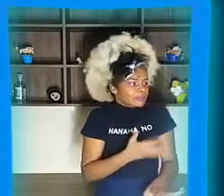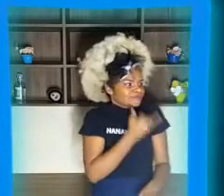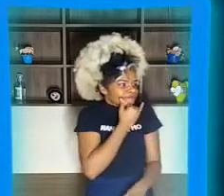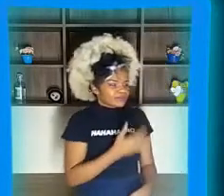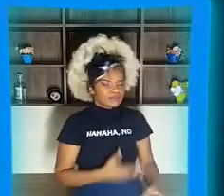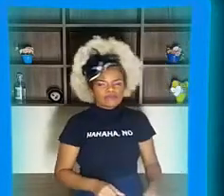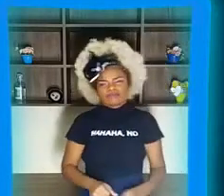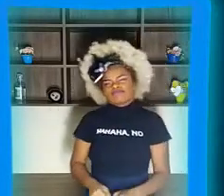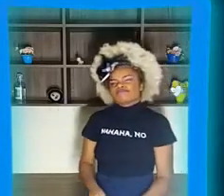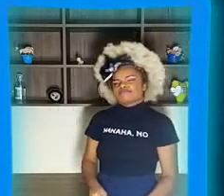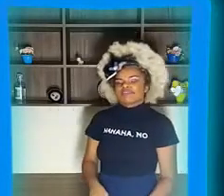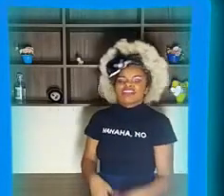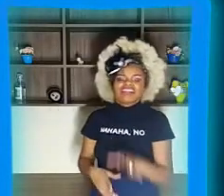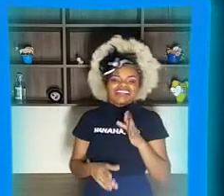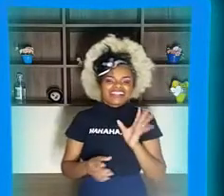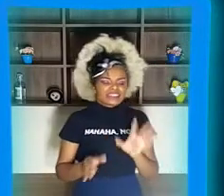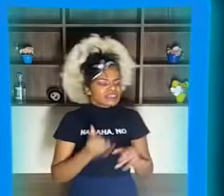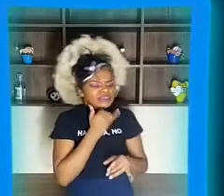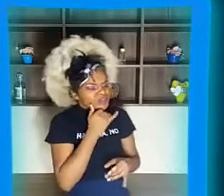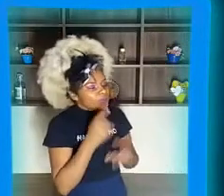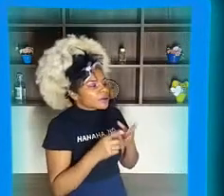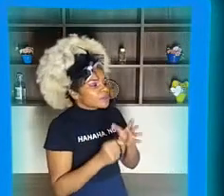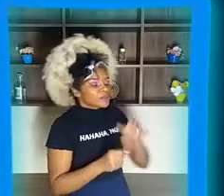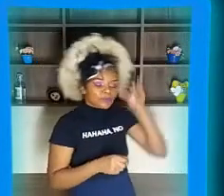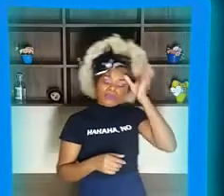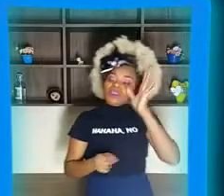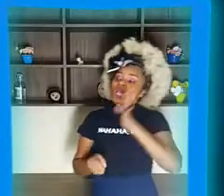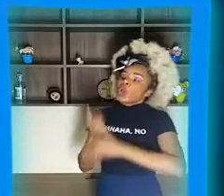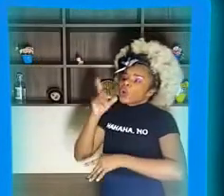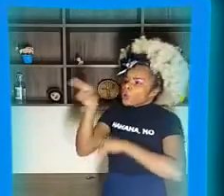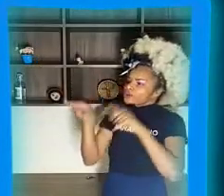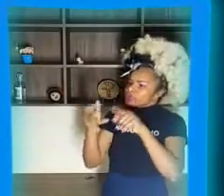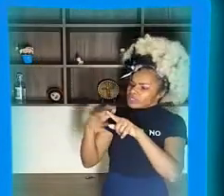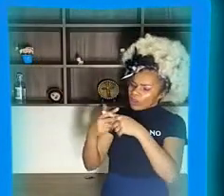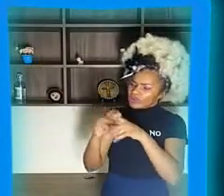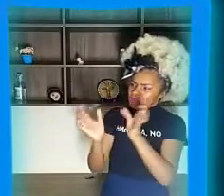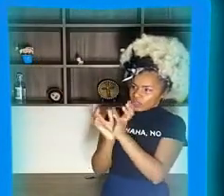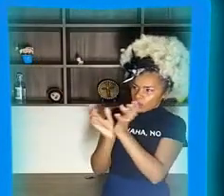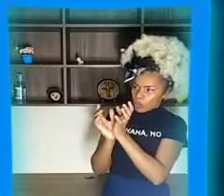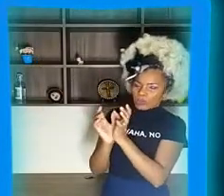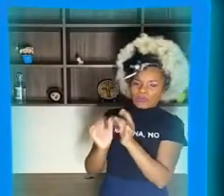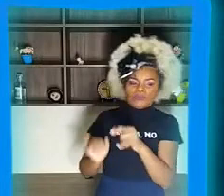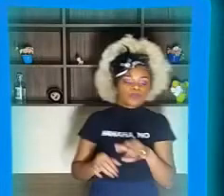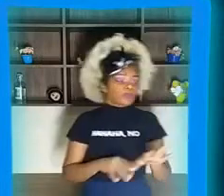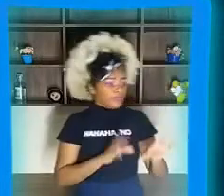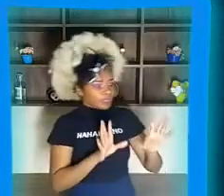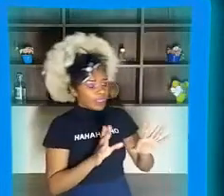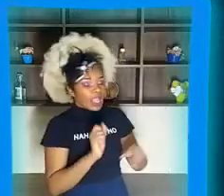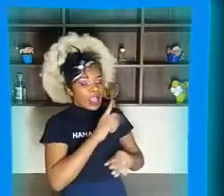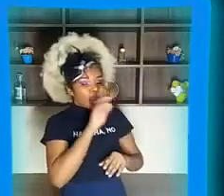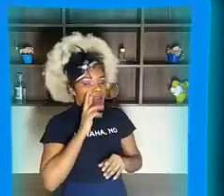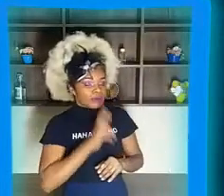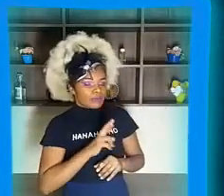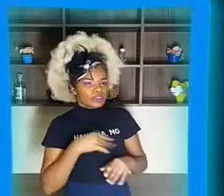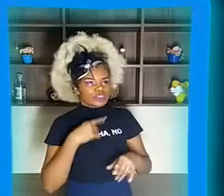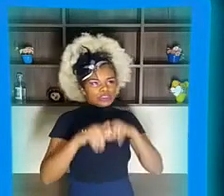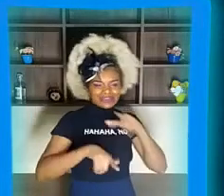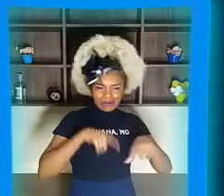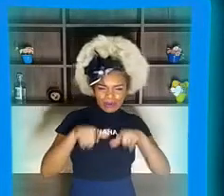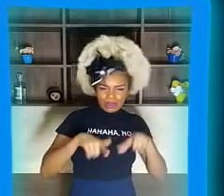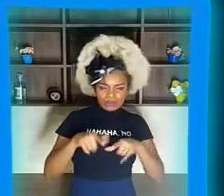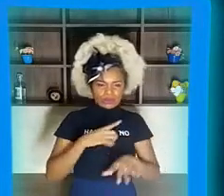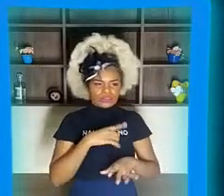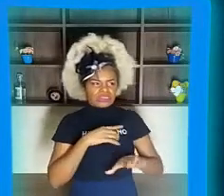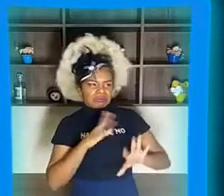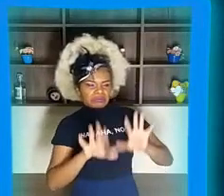Desculpa. Desculpa, não entendi. Quantos vocês são na oficina? Ah, sim. É, nós, de trabalhadores, nós temos